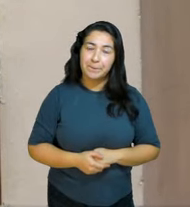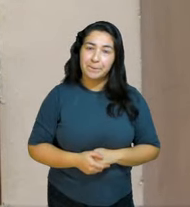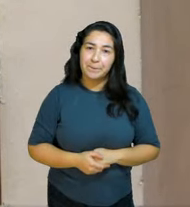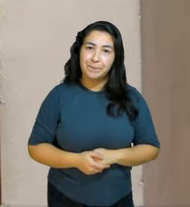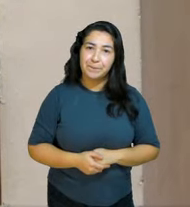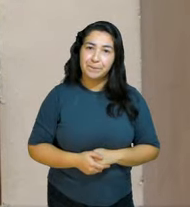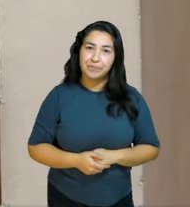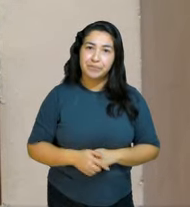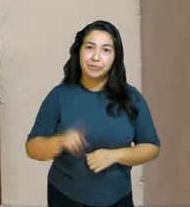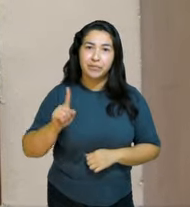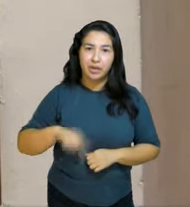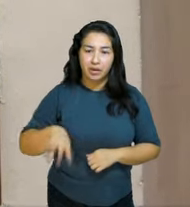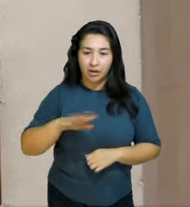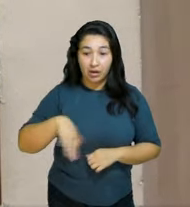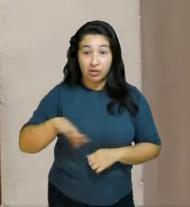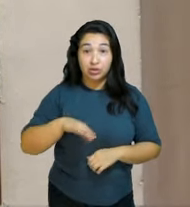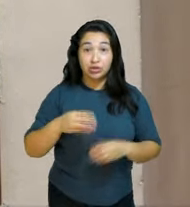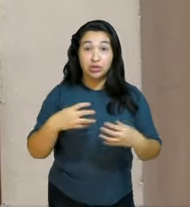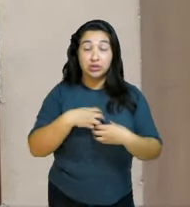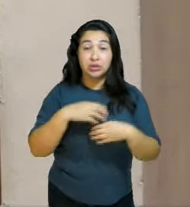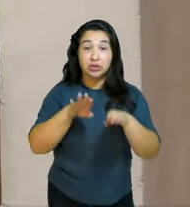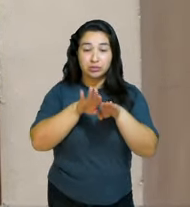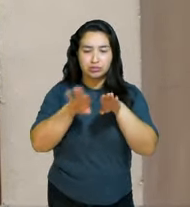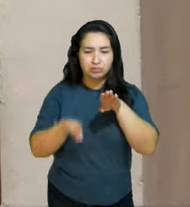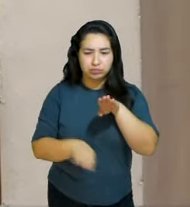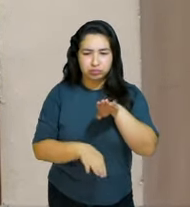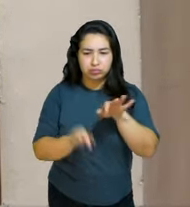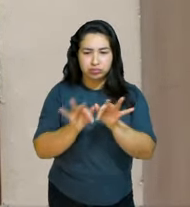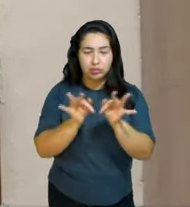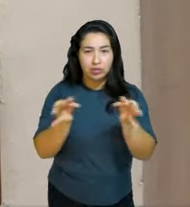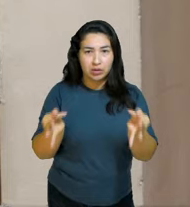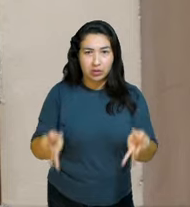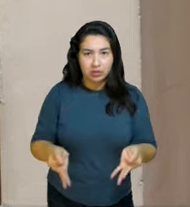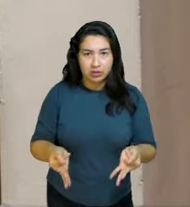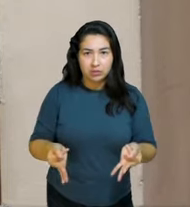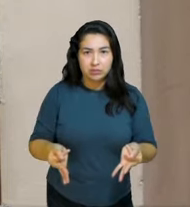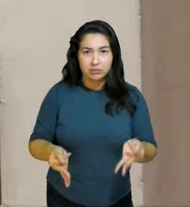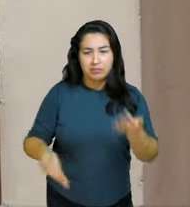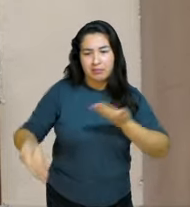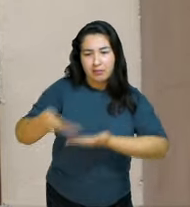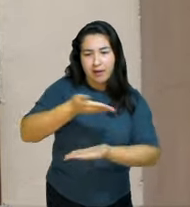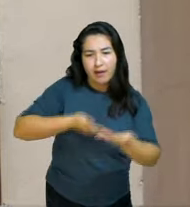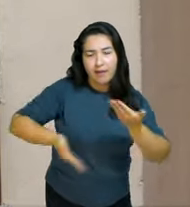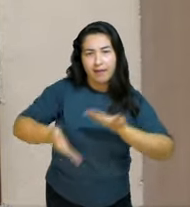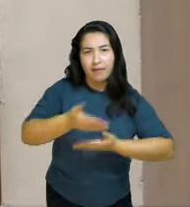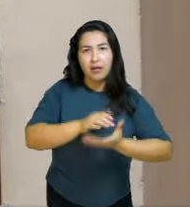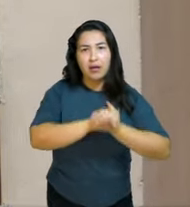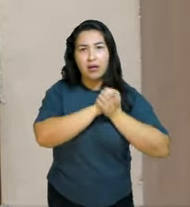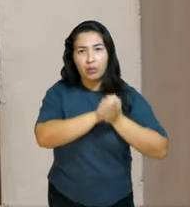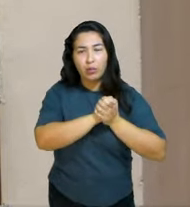É um gesto de humildade nosso, é um gesto de amizade e camaradagem que a gente tem para com o senhor.